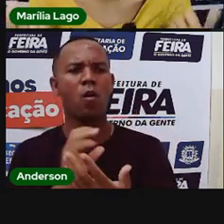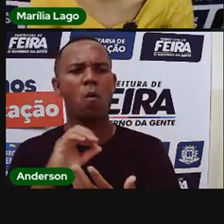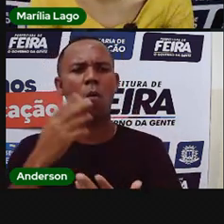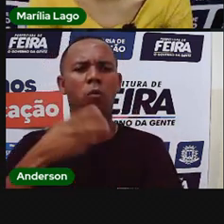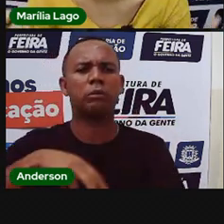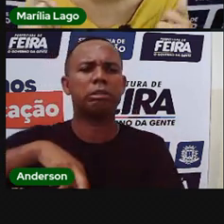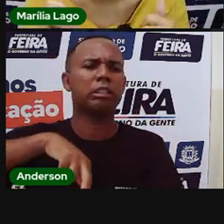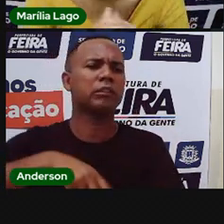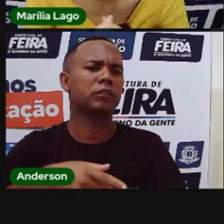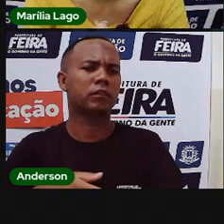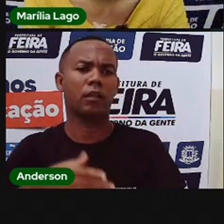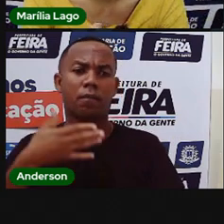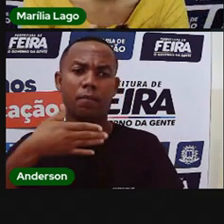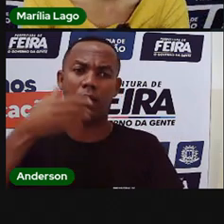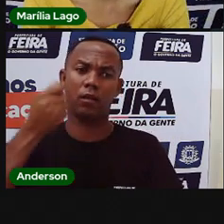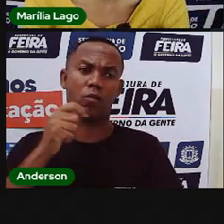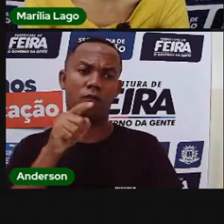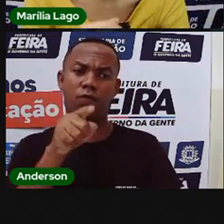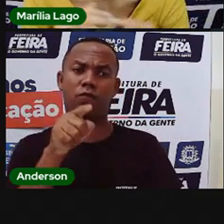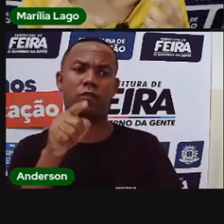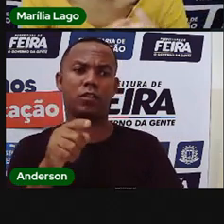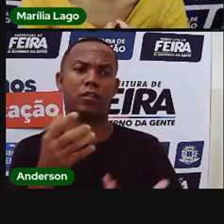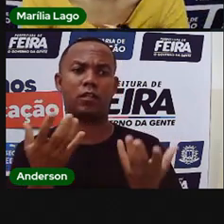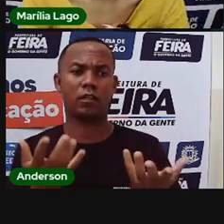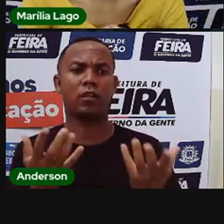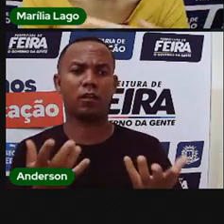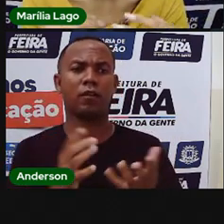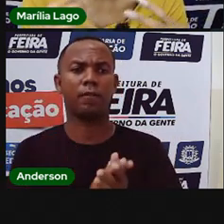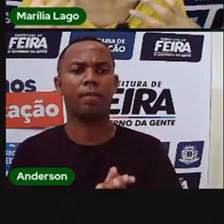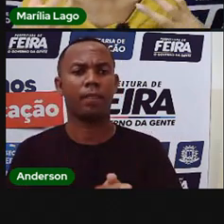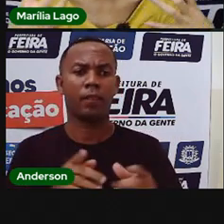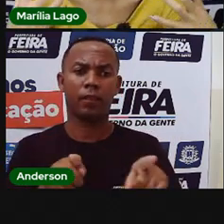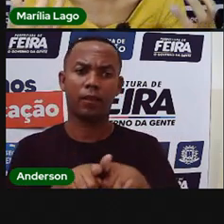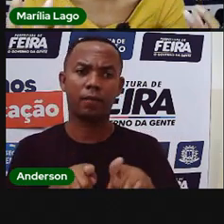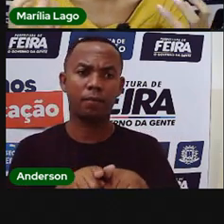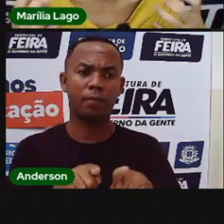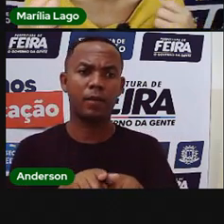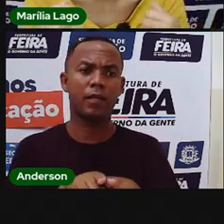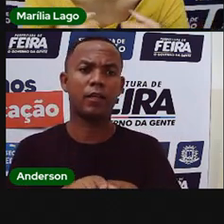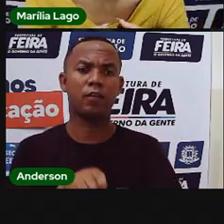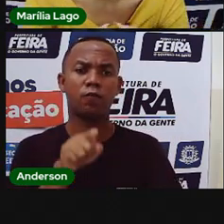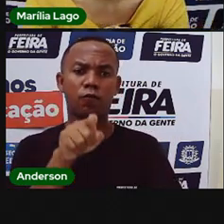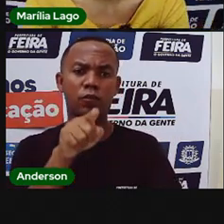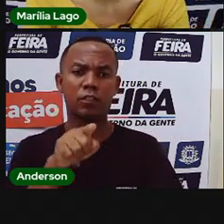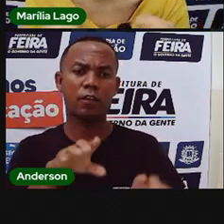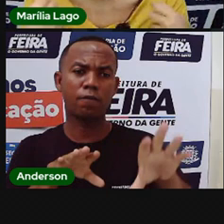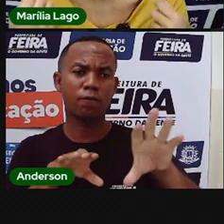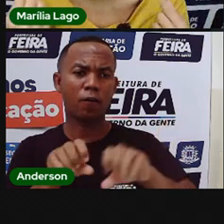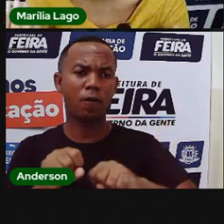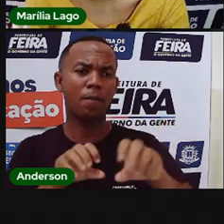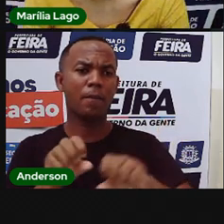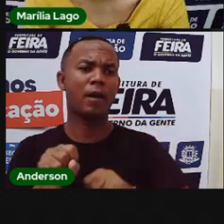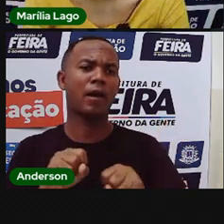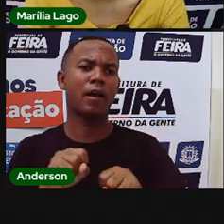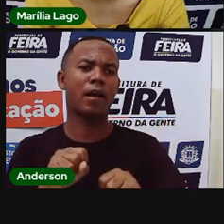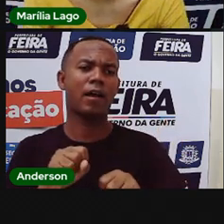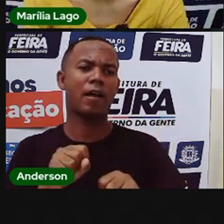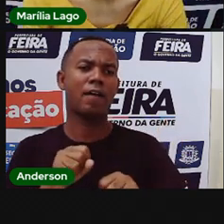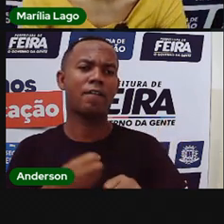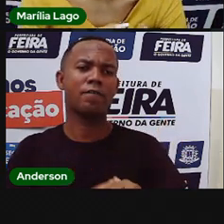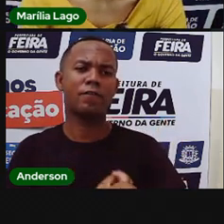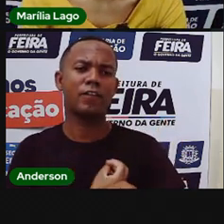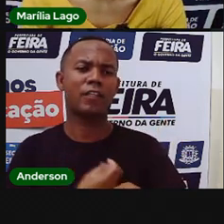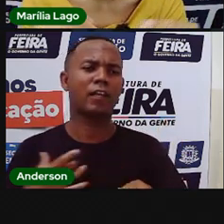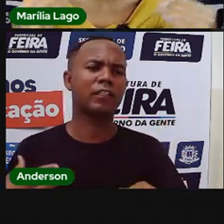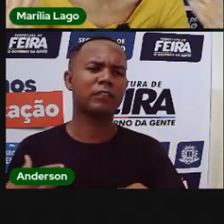o seu melhor para isso, né? Então, isso também para você formar vínculos saudáveis, ouvir a opinião do